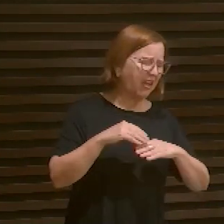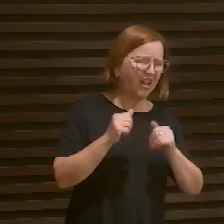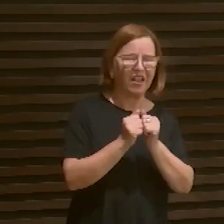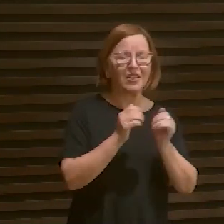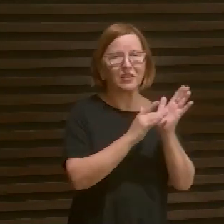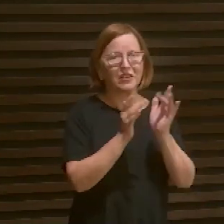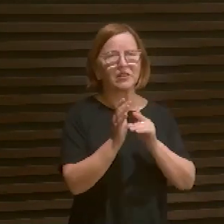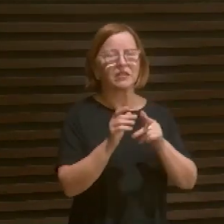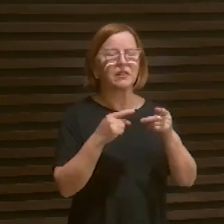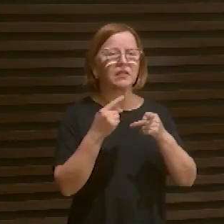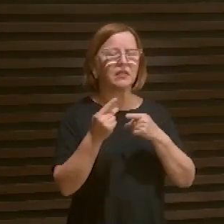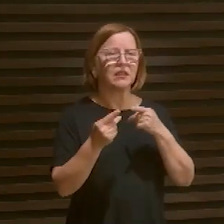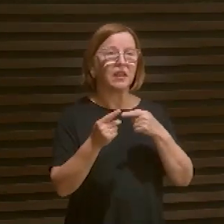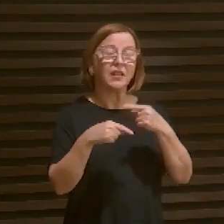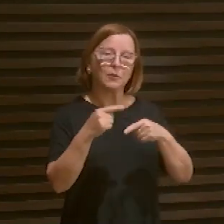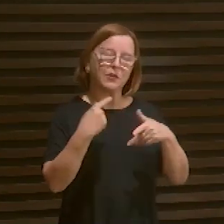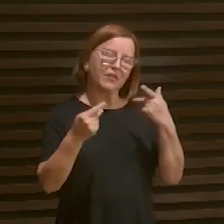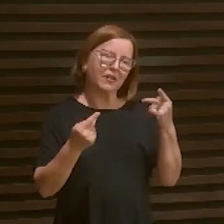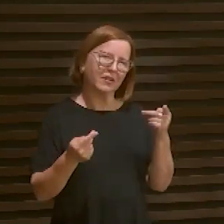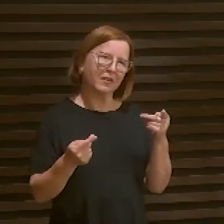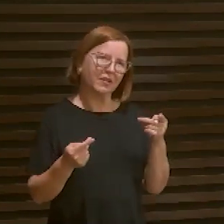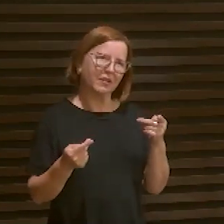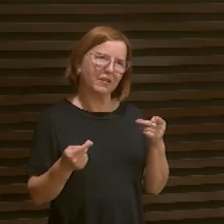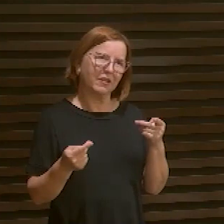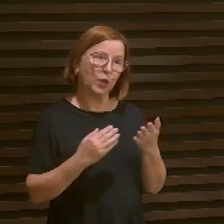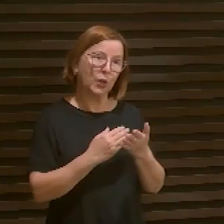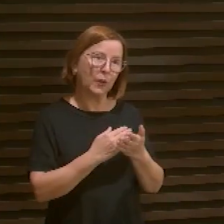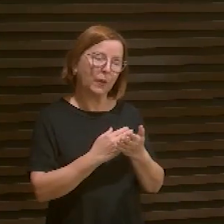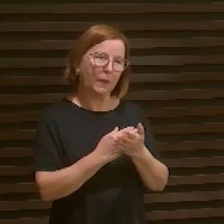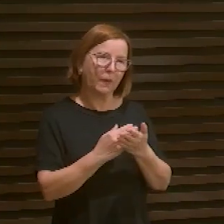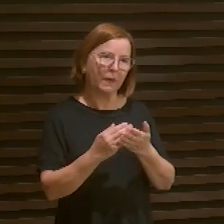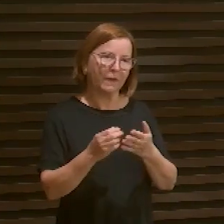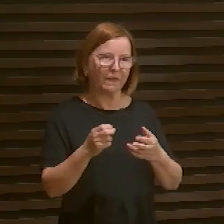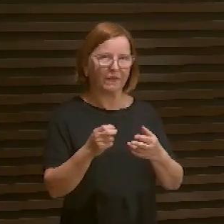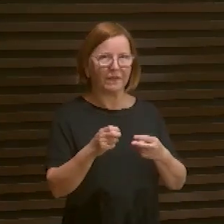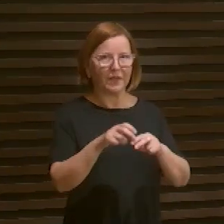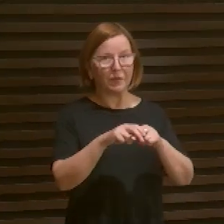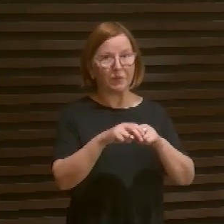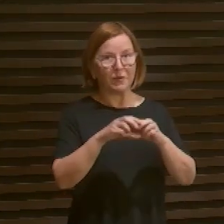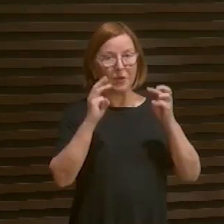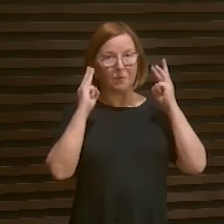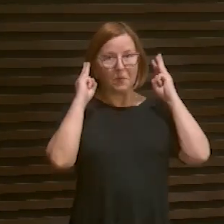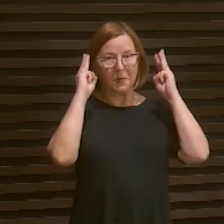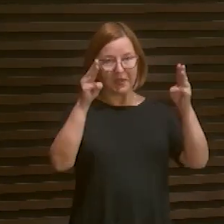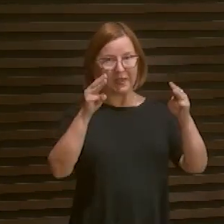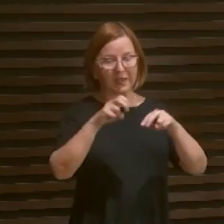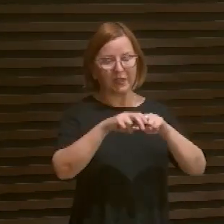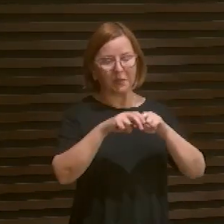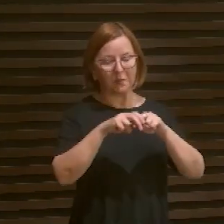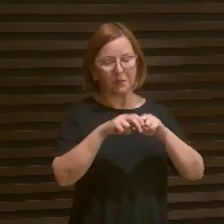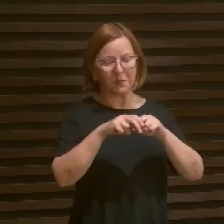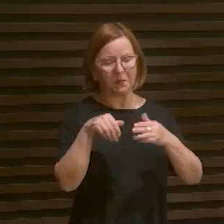eles disseram, e começando por Moisés e pelos profetas, ia